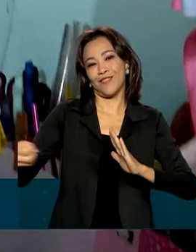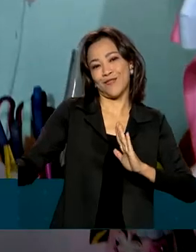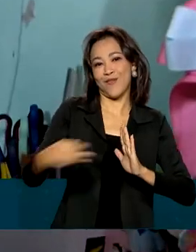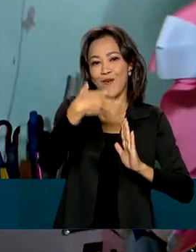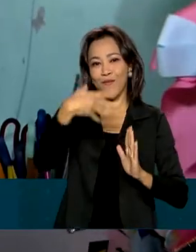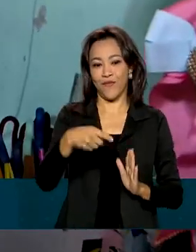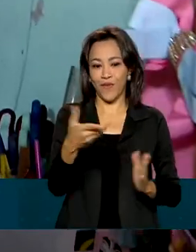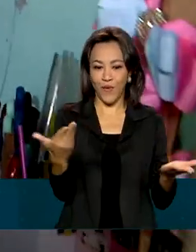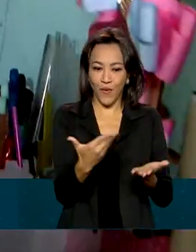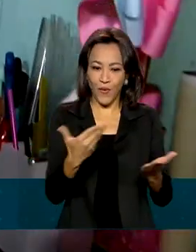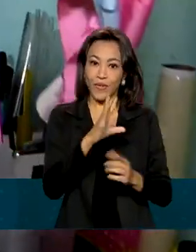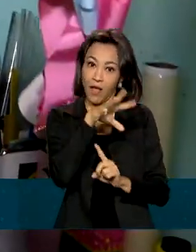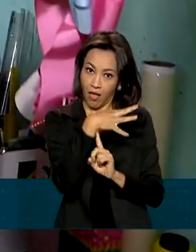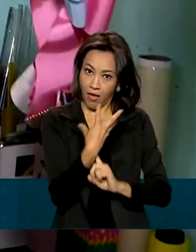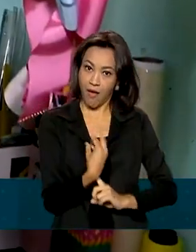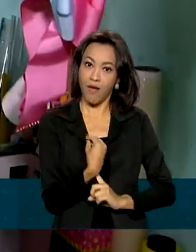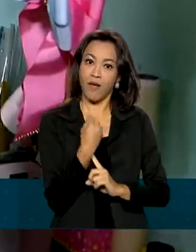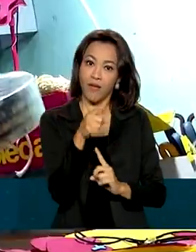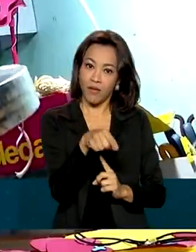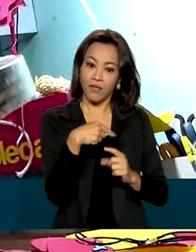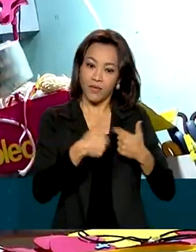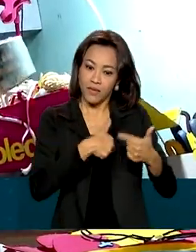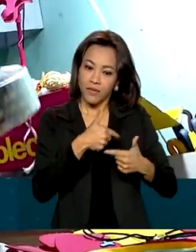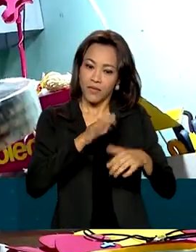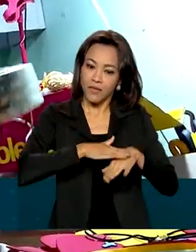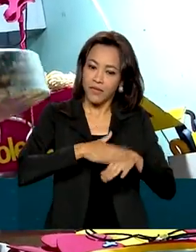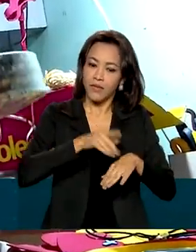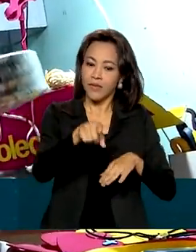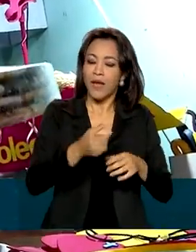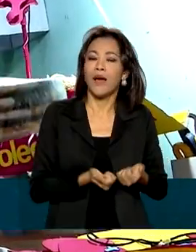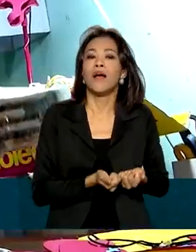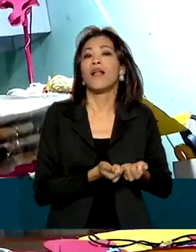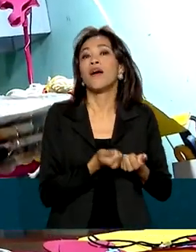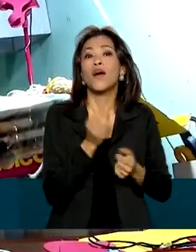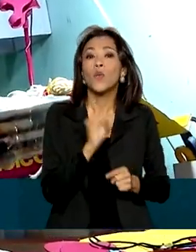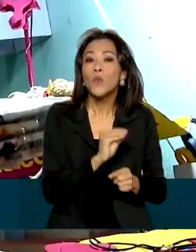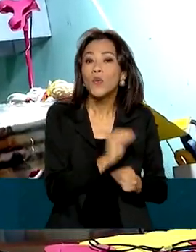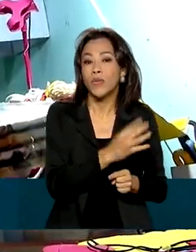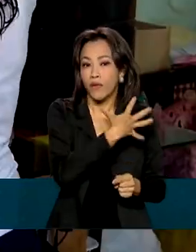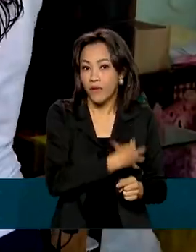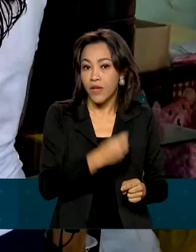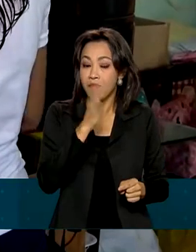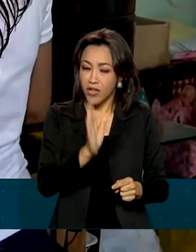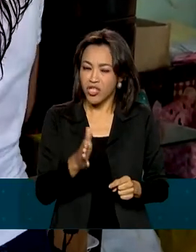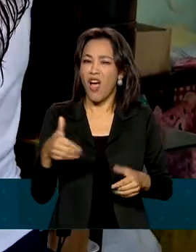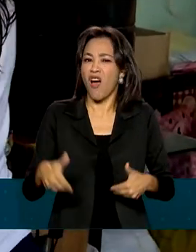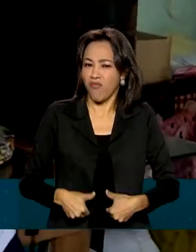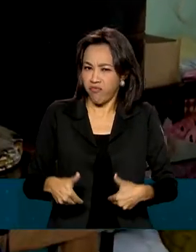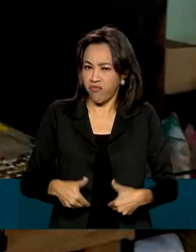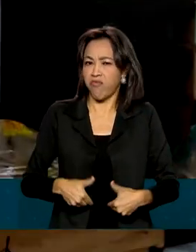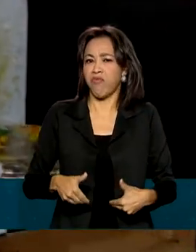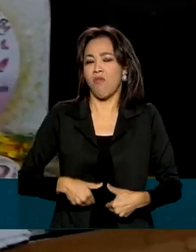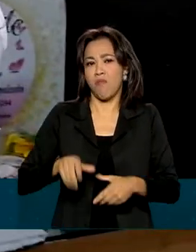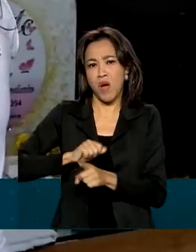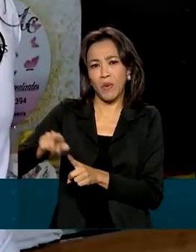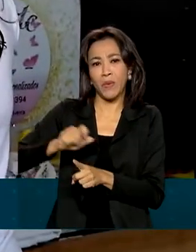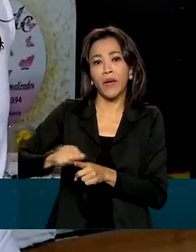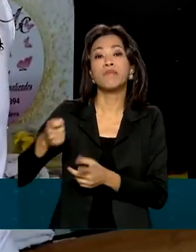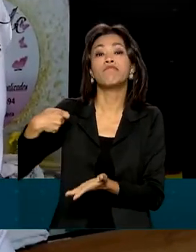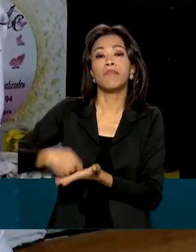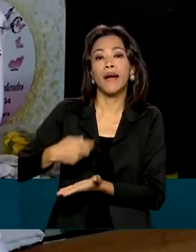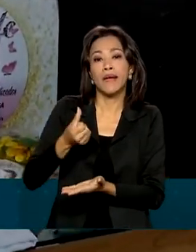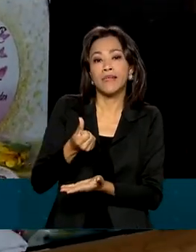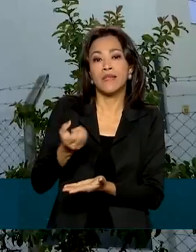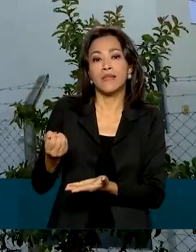sustenta a filha Maria Vitória com as peças que cria. Mas já chegou a passar fome na casa onde pagam aluguel de 600